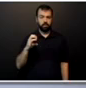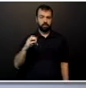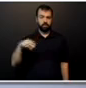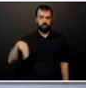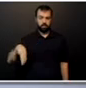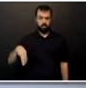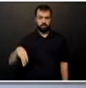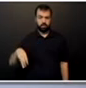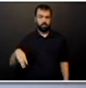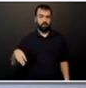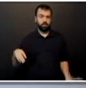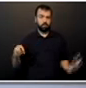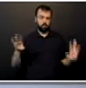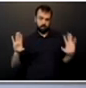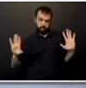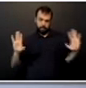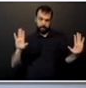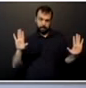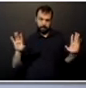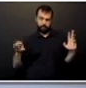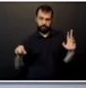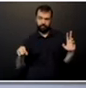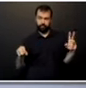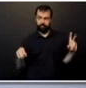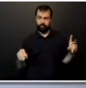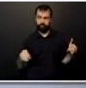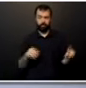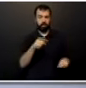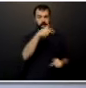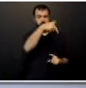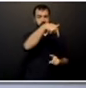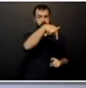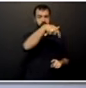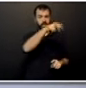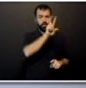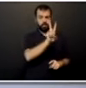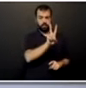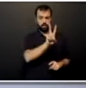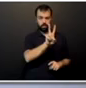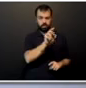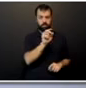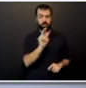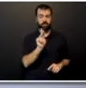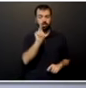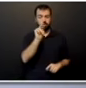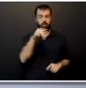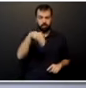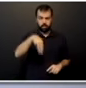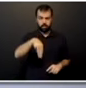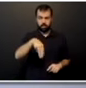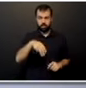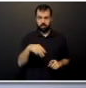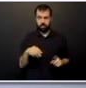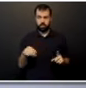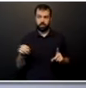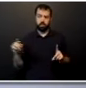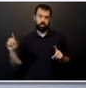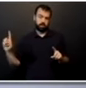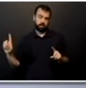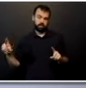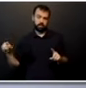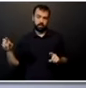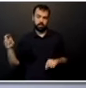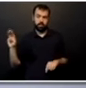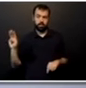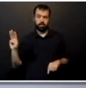3,6 cm observa em na questão que temos unidades diferentes que precisamos depois